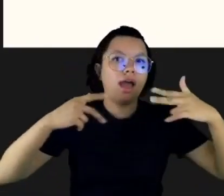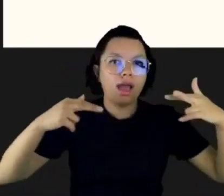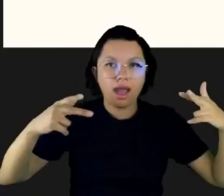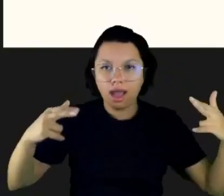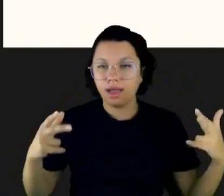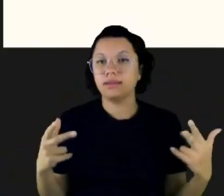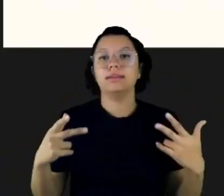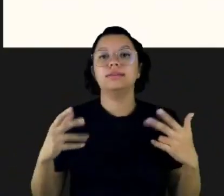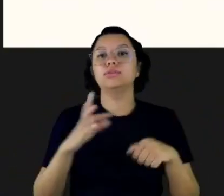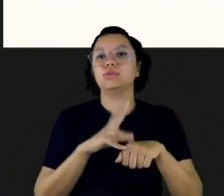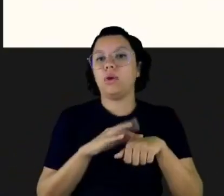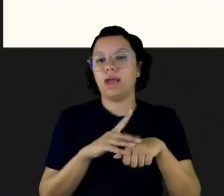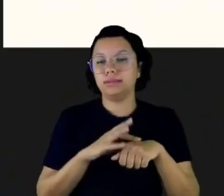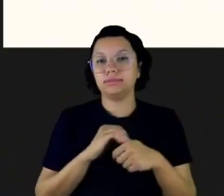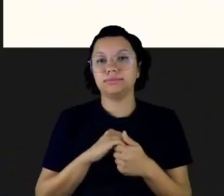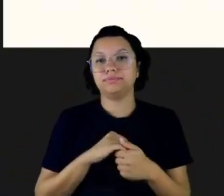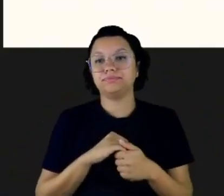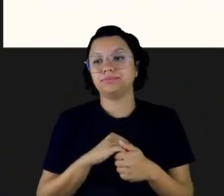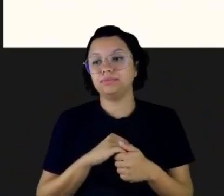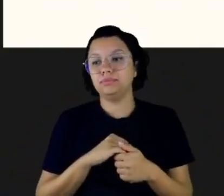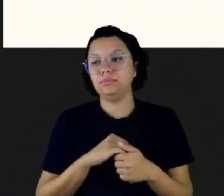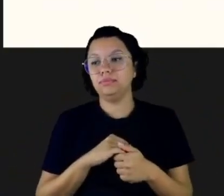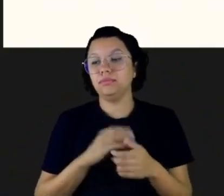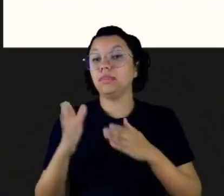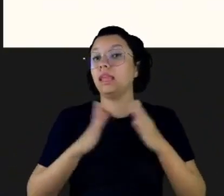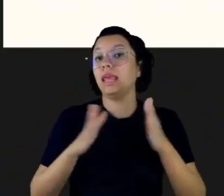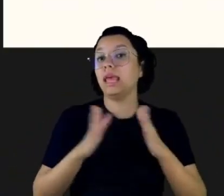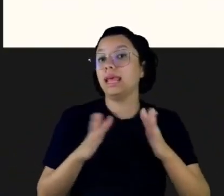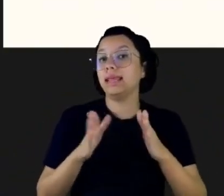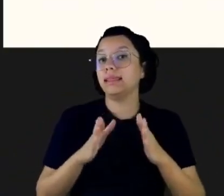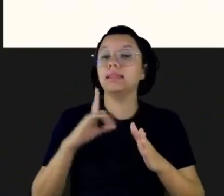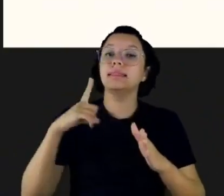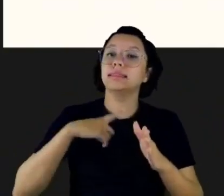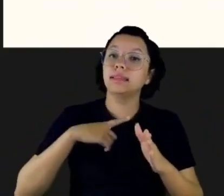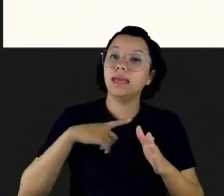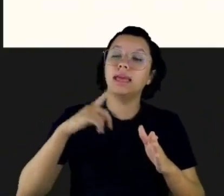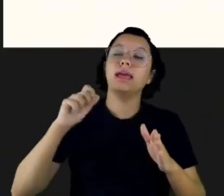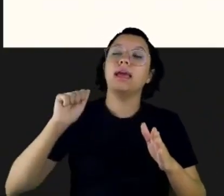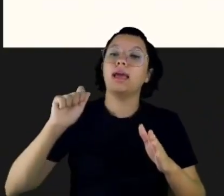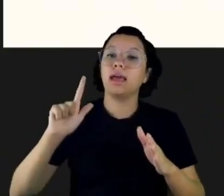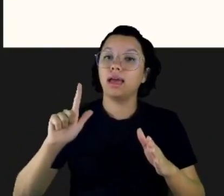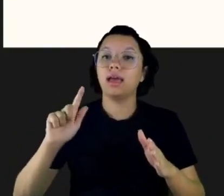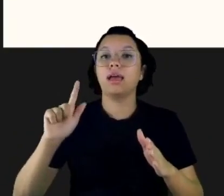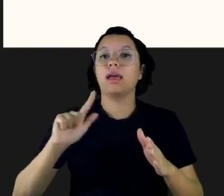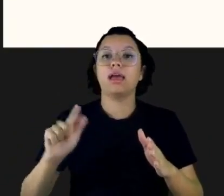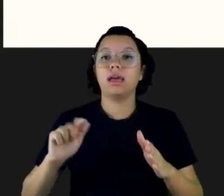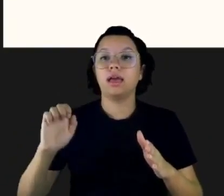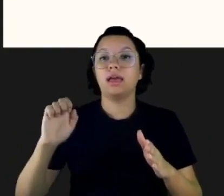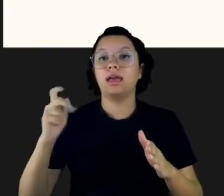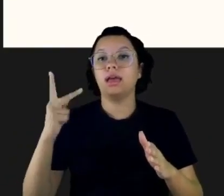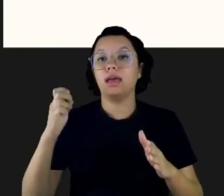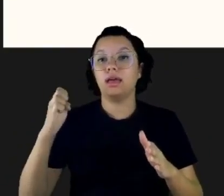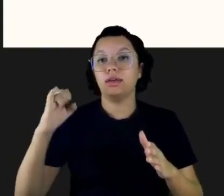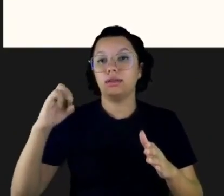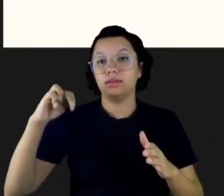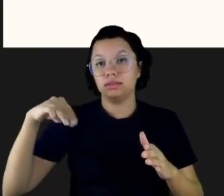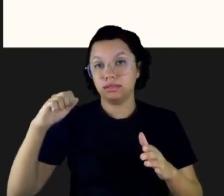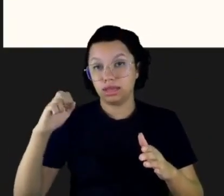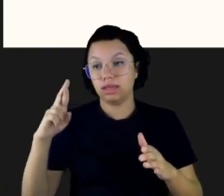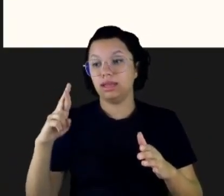várias doenças. Então, entre elas, nós temos a doença de Alzheimer, nós temos a demência por corpos de Levy,